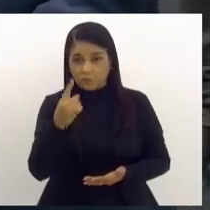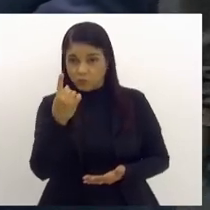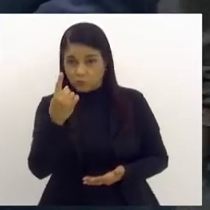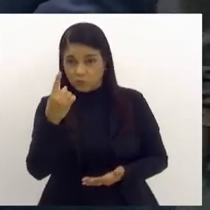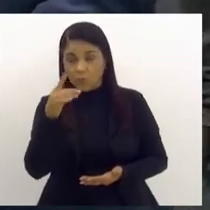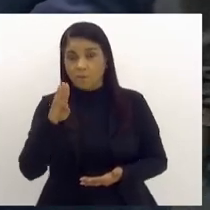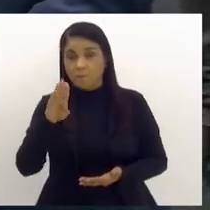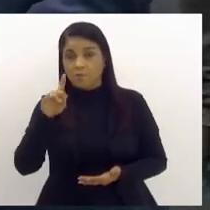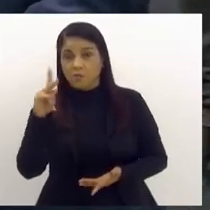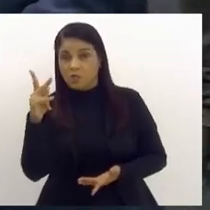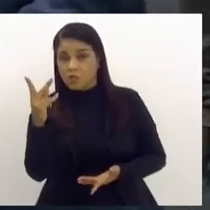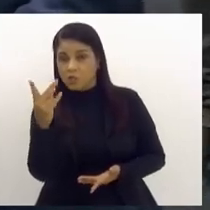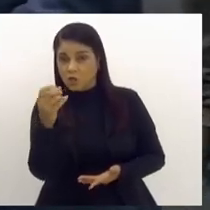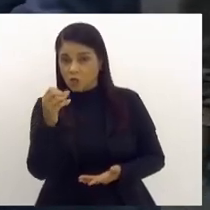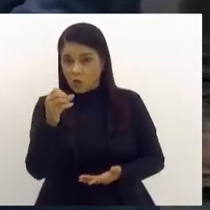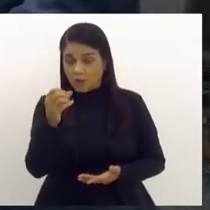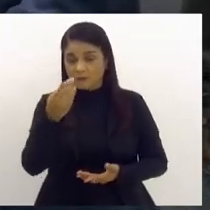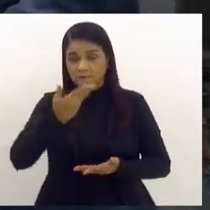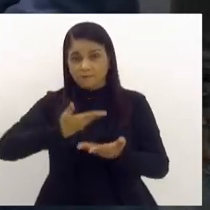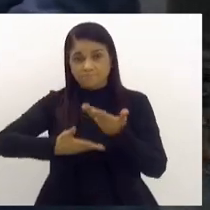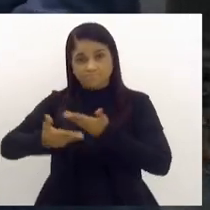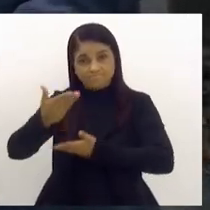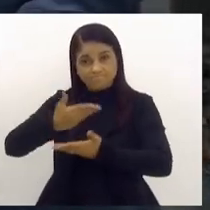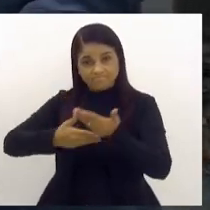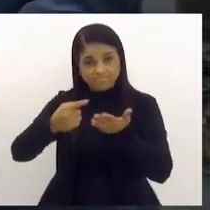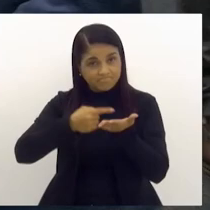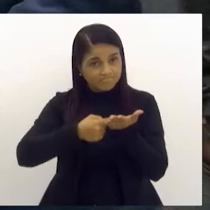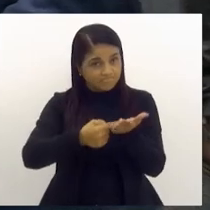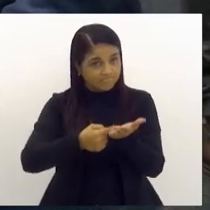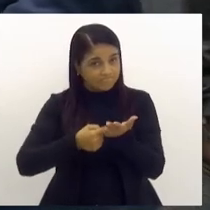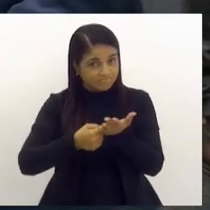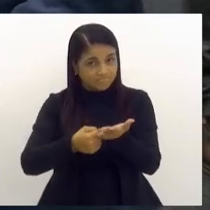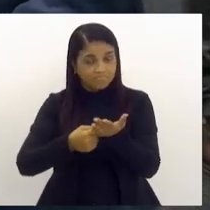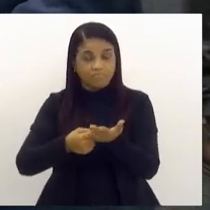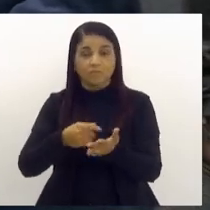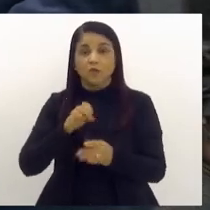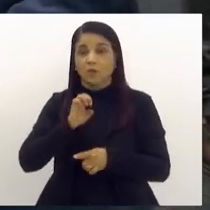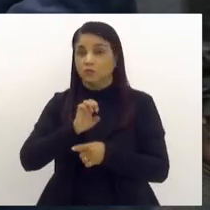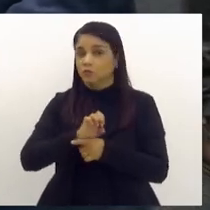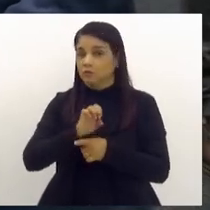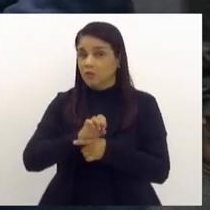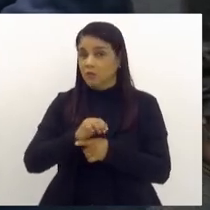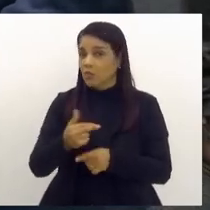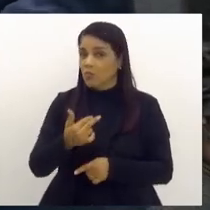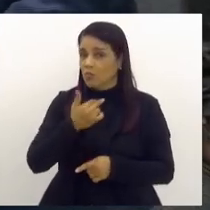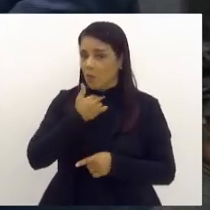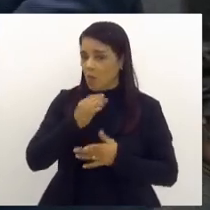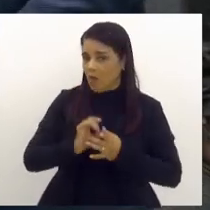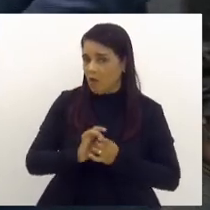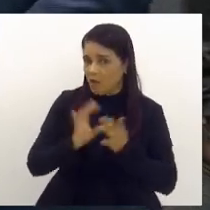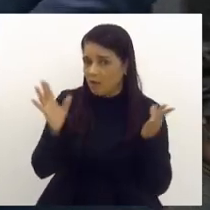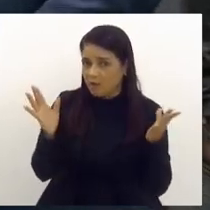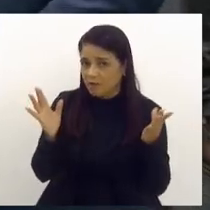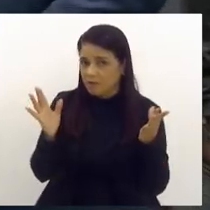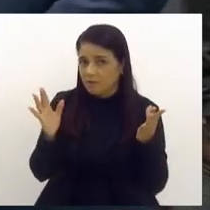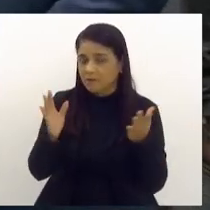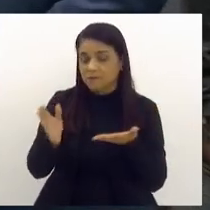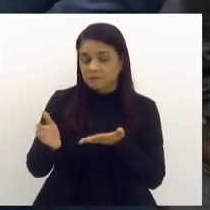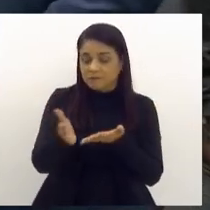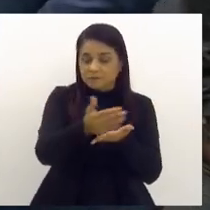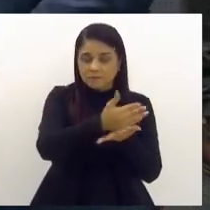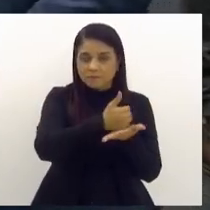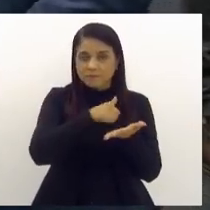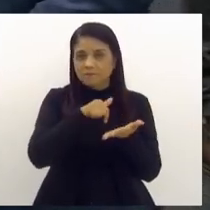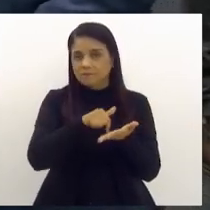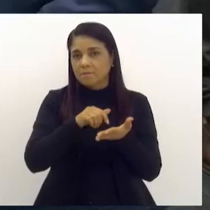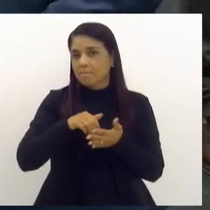de transação, de acordos de transação. Então, o Estado não pode abrir mão de arrecadação